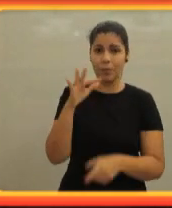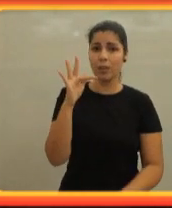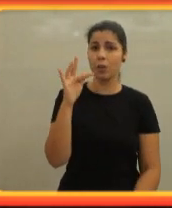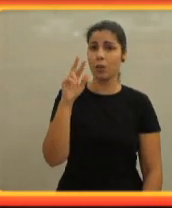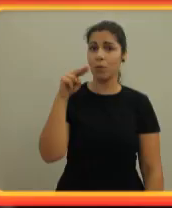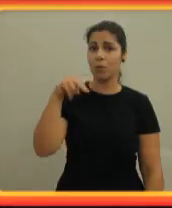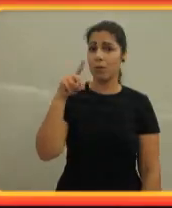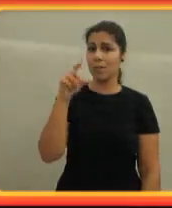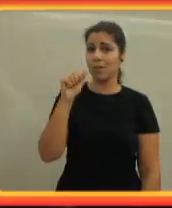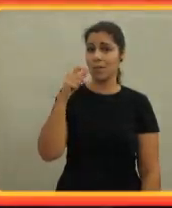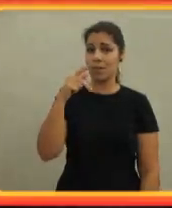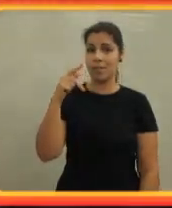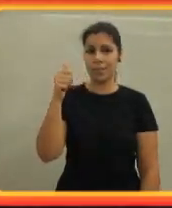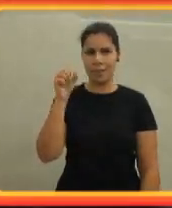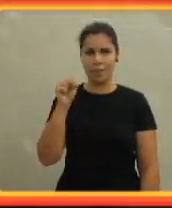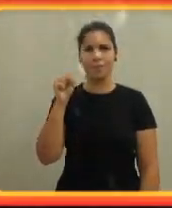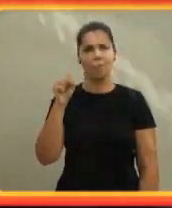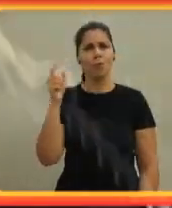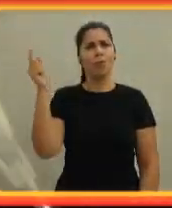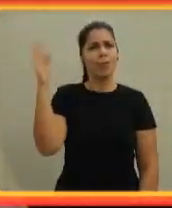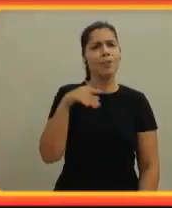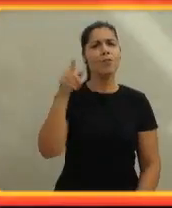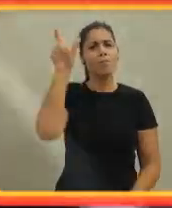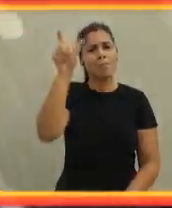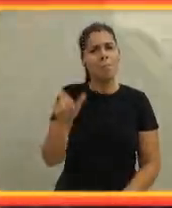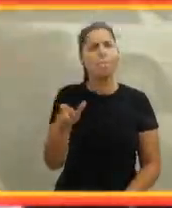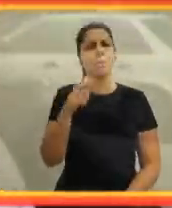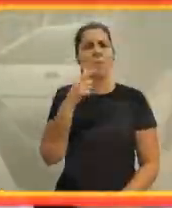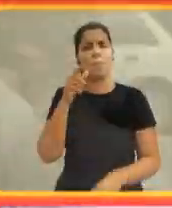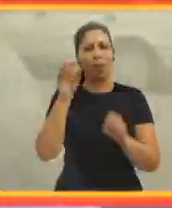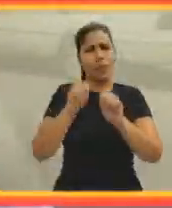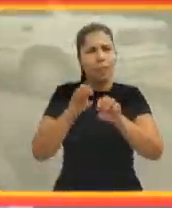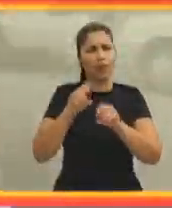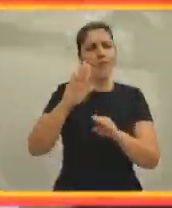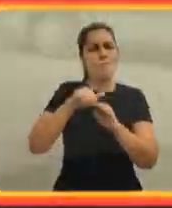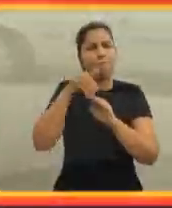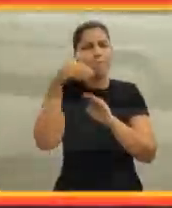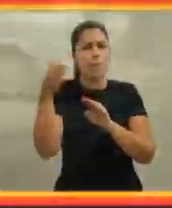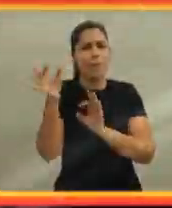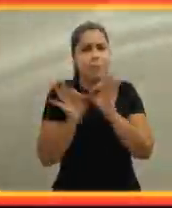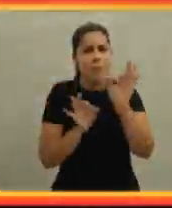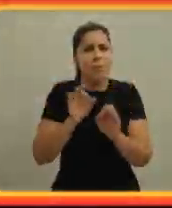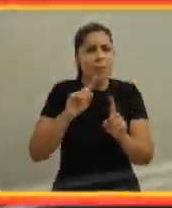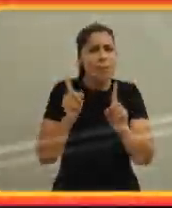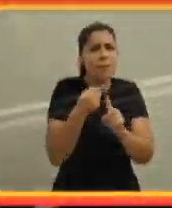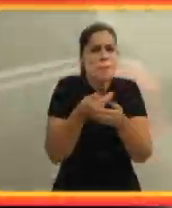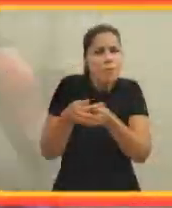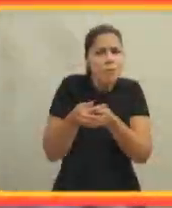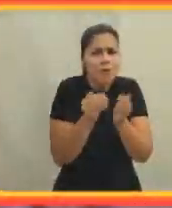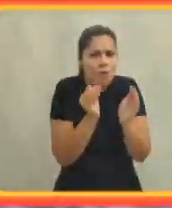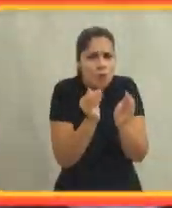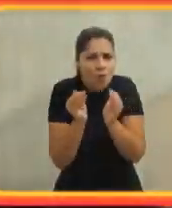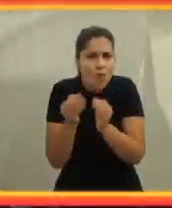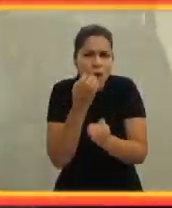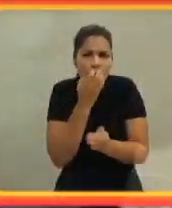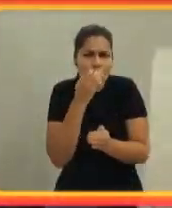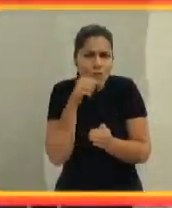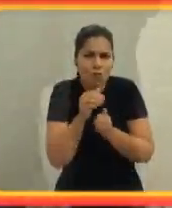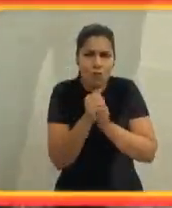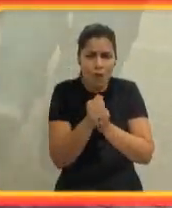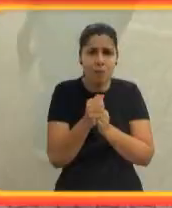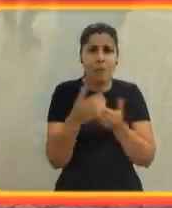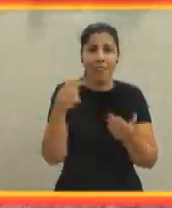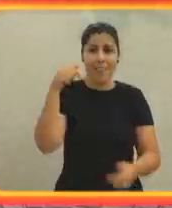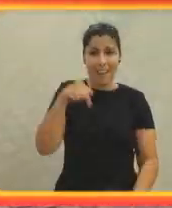de assistência. E em base a isso, se faz a preparação. Com base nisso, é feito o preparo posterior. Isto é, nós da